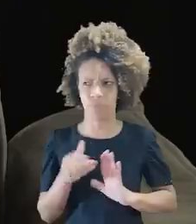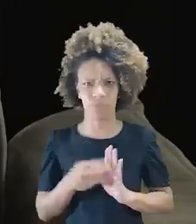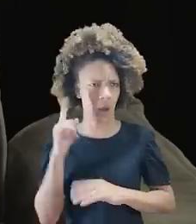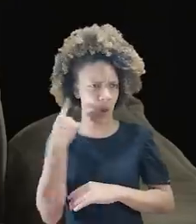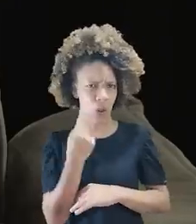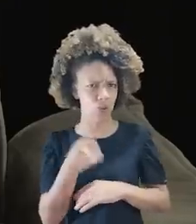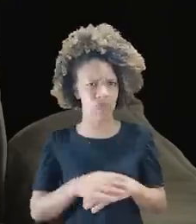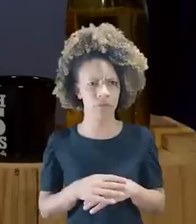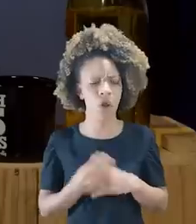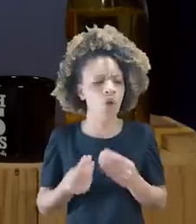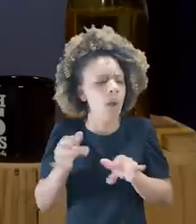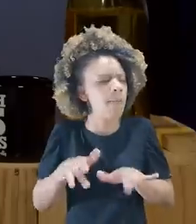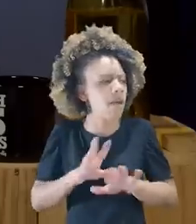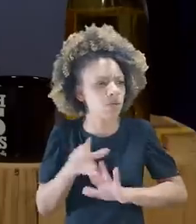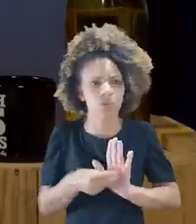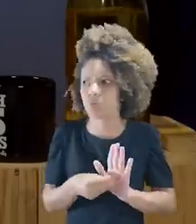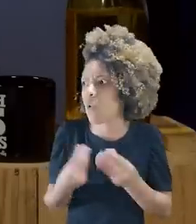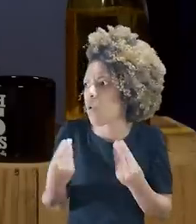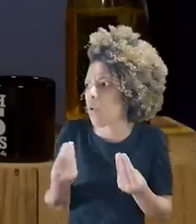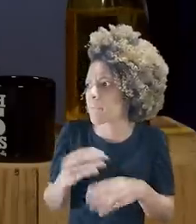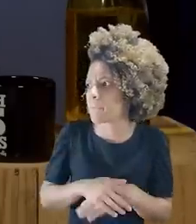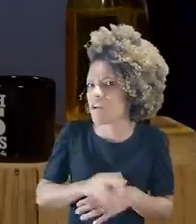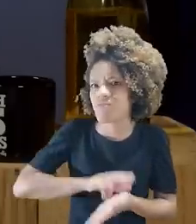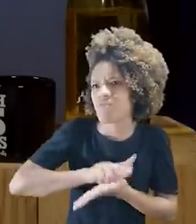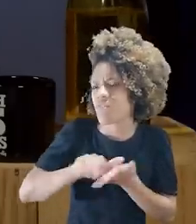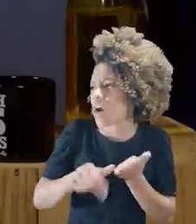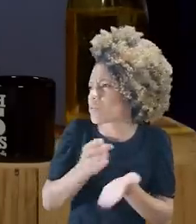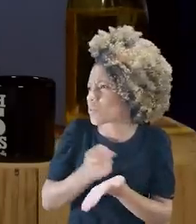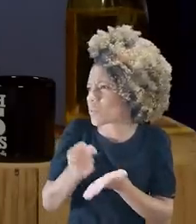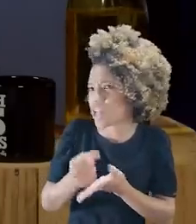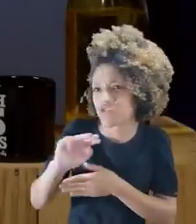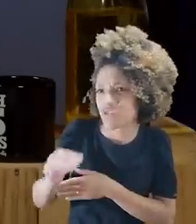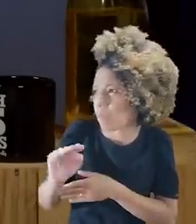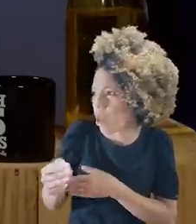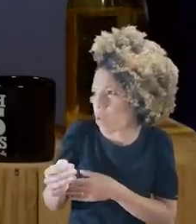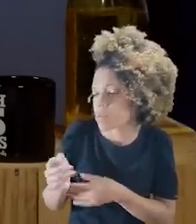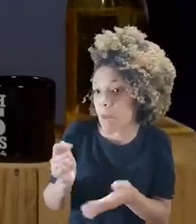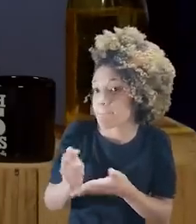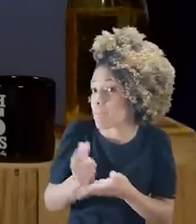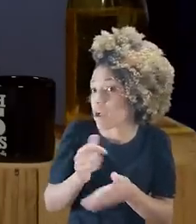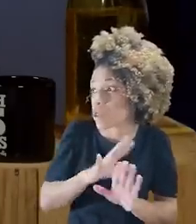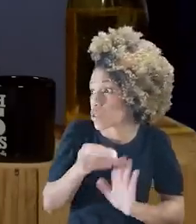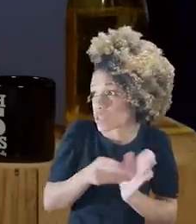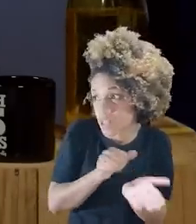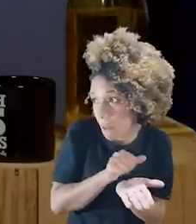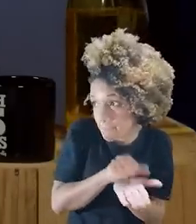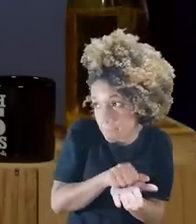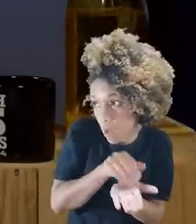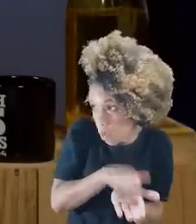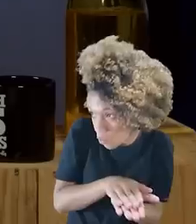comoa isso tudo rescindindo milhões vários contratos de milhões né e pagando todas as multas